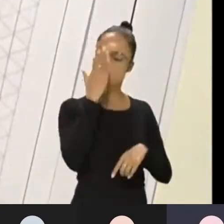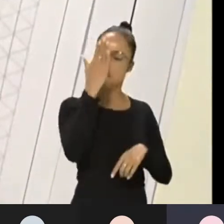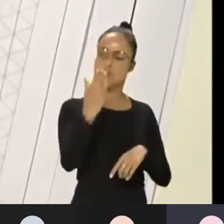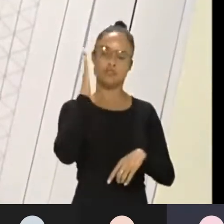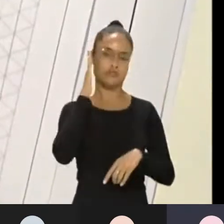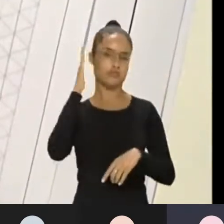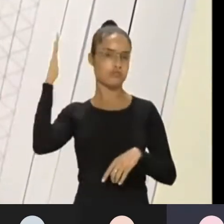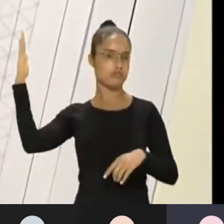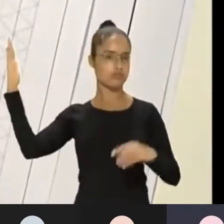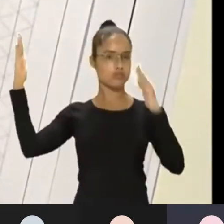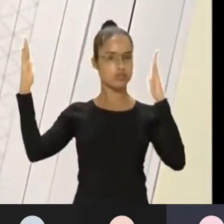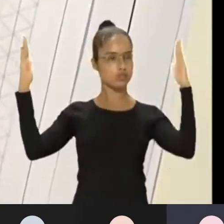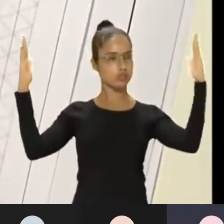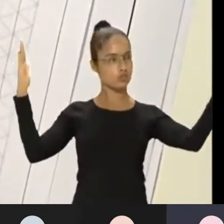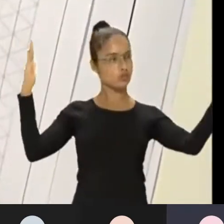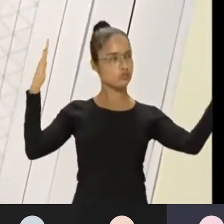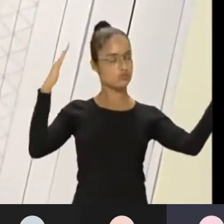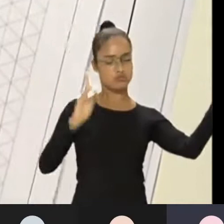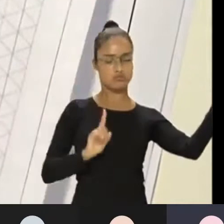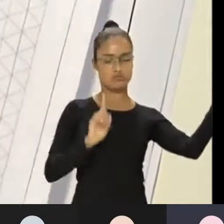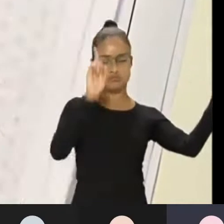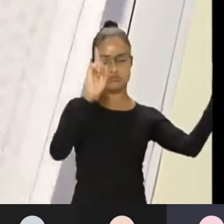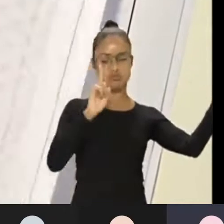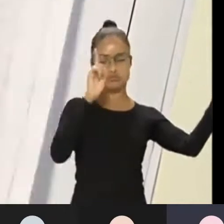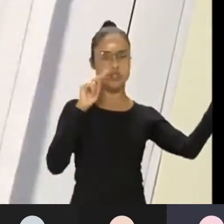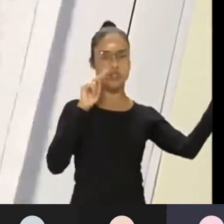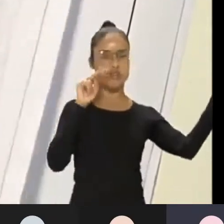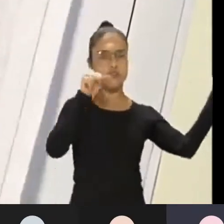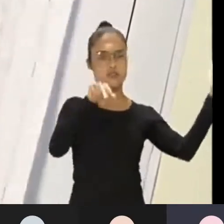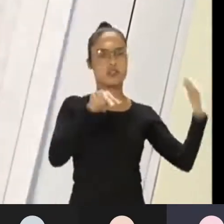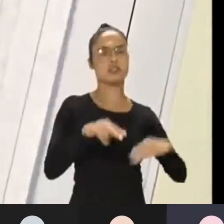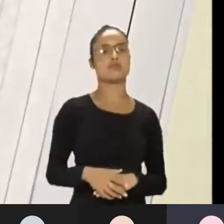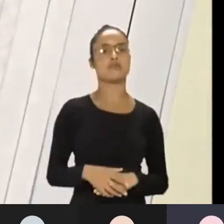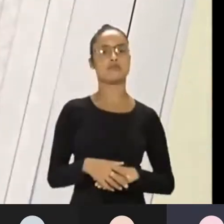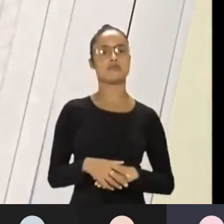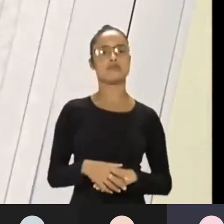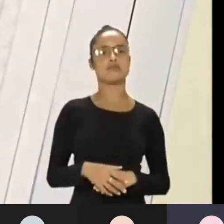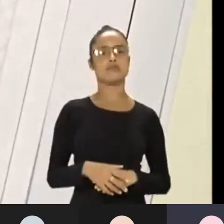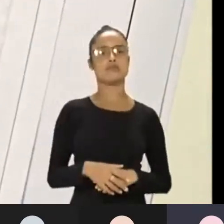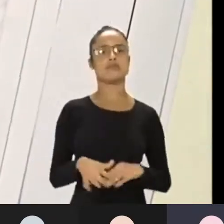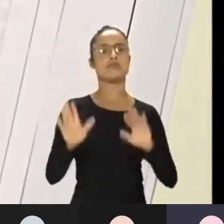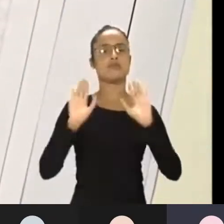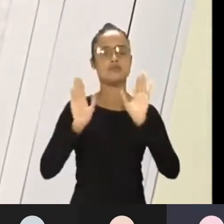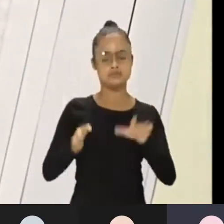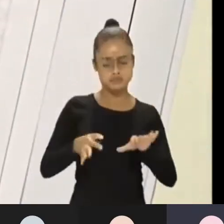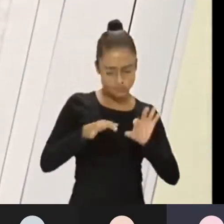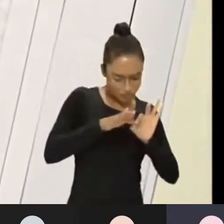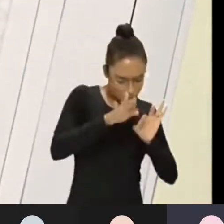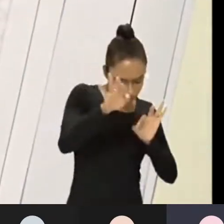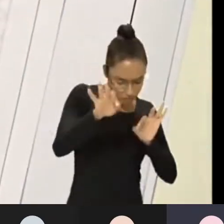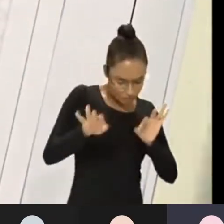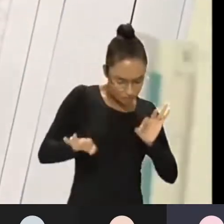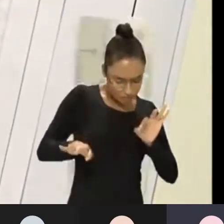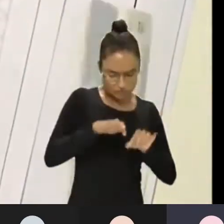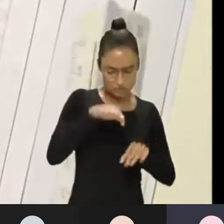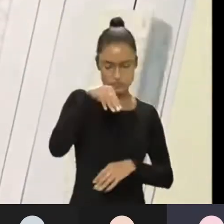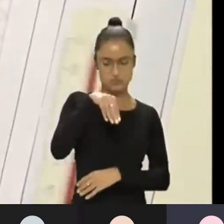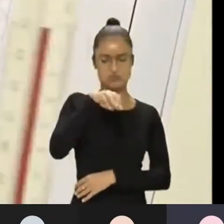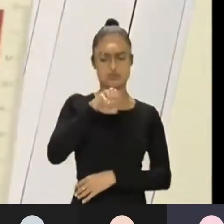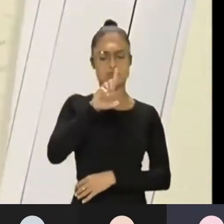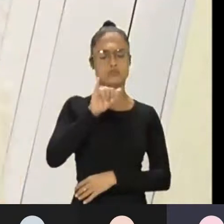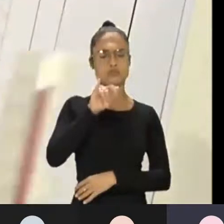frontal, a vista lateral esquerda e a vista superior. E foram tiradas medidas e utilizado